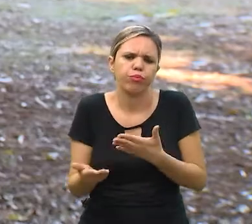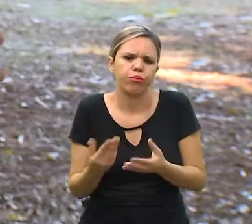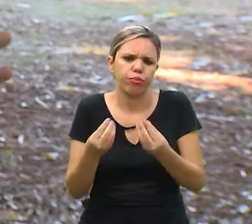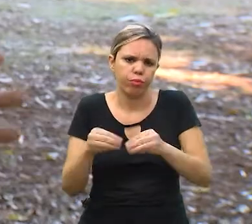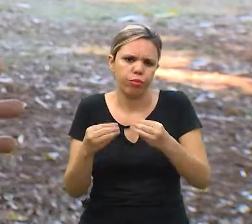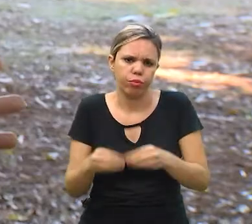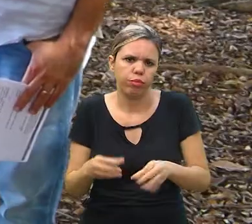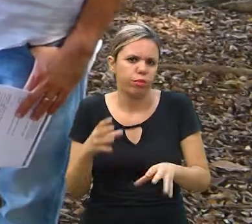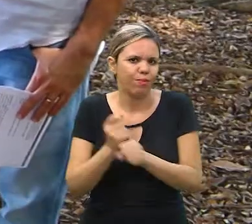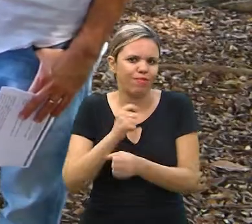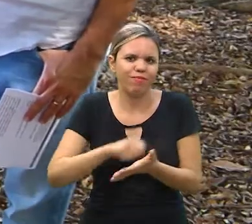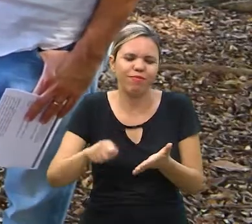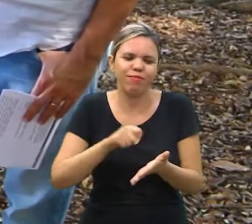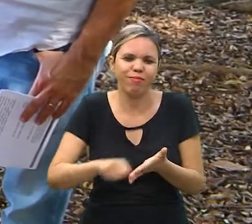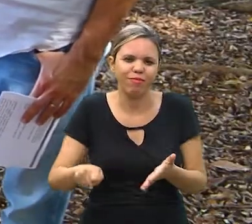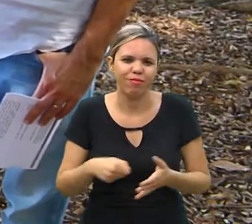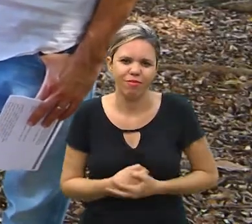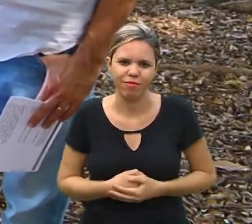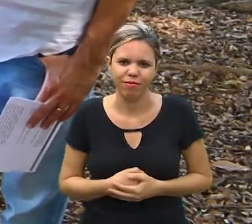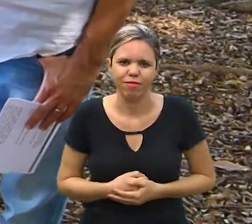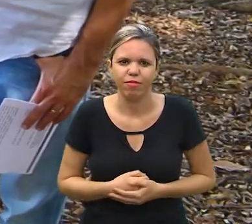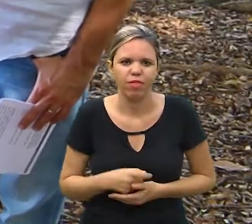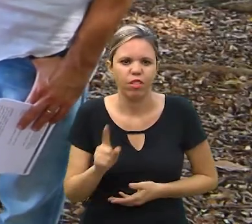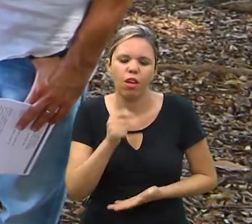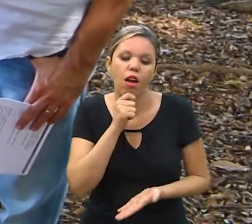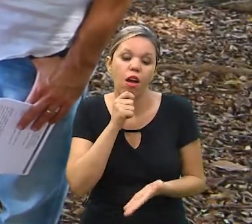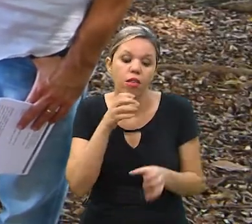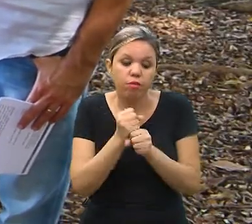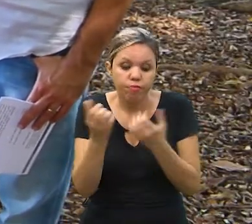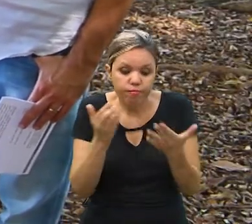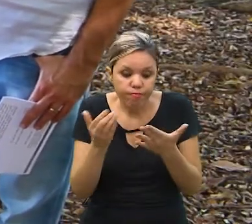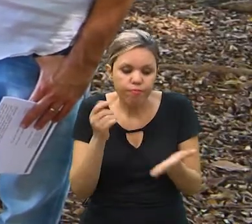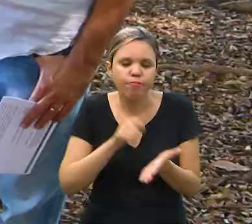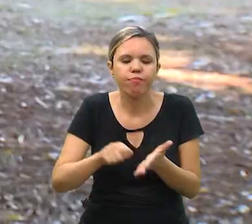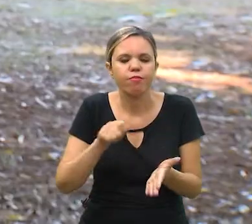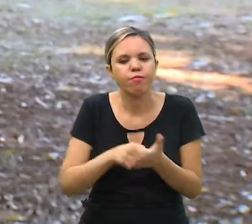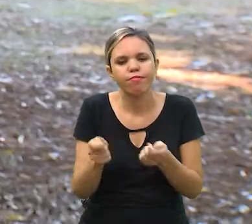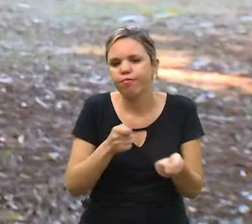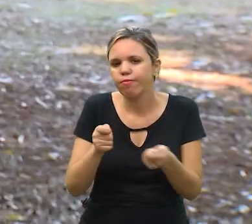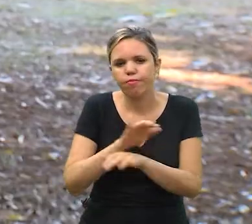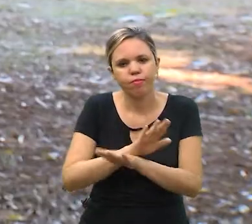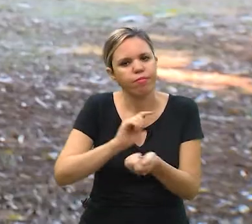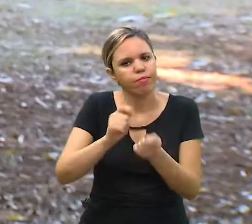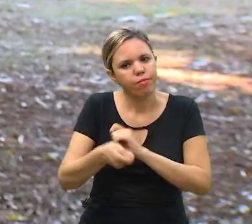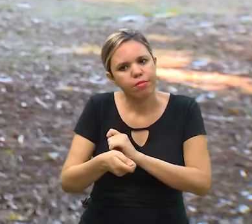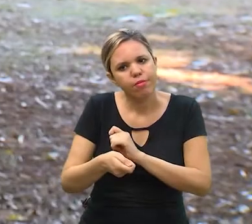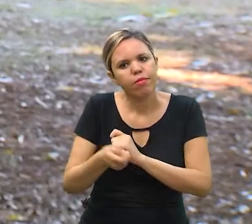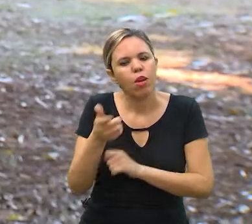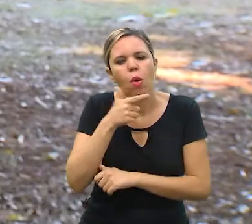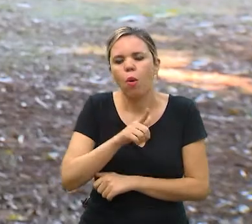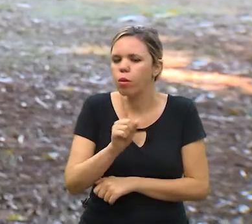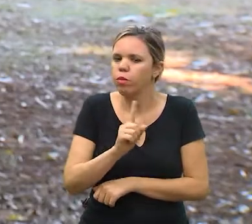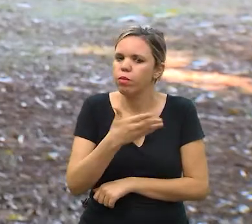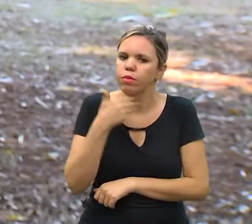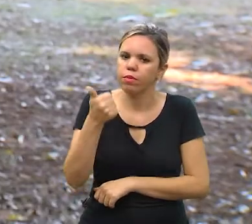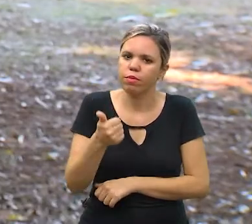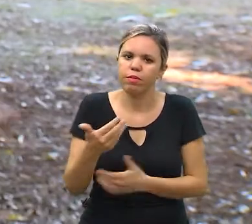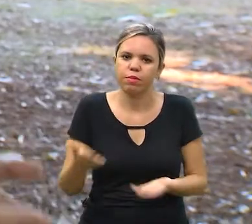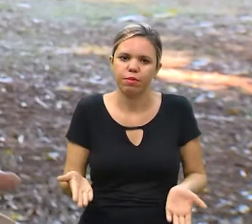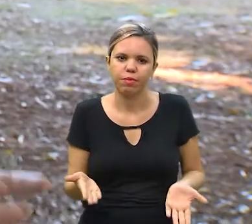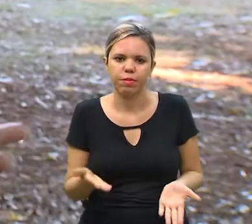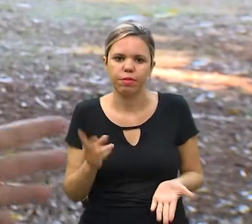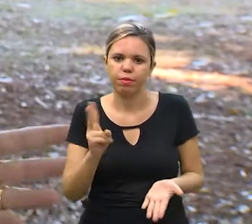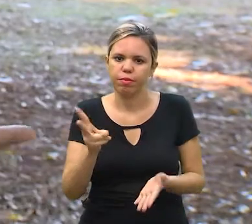despesas na ponta do lápis. Uma vez que elas não colocam na ponta do lápis, aquilo que elas não controlam de forma adequada, elas não conseguem melhorar. Então eu